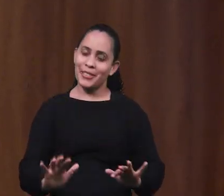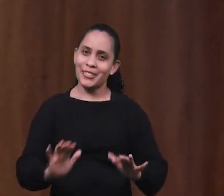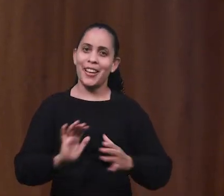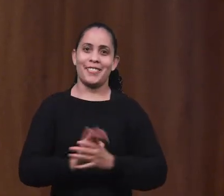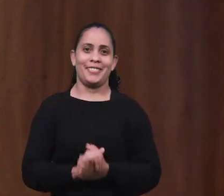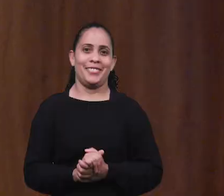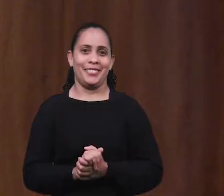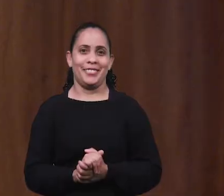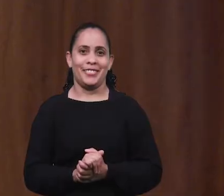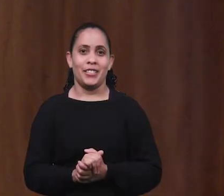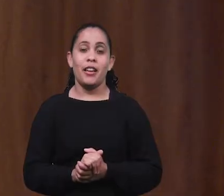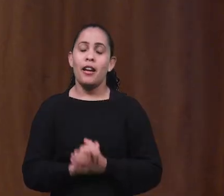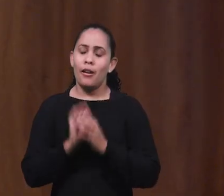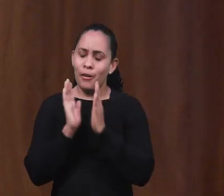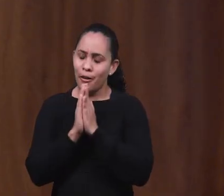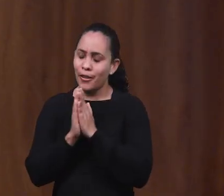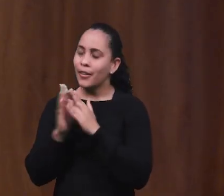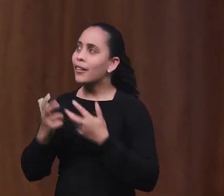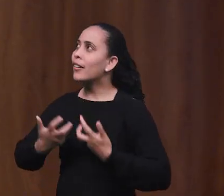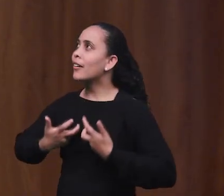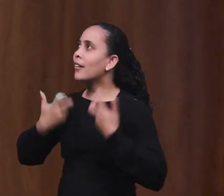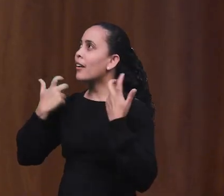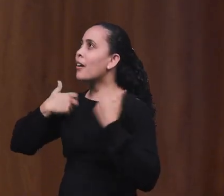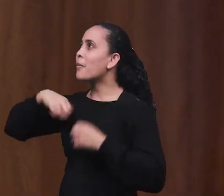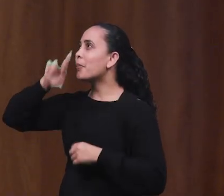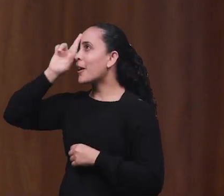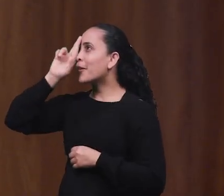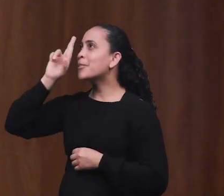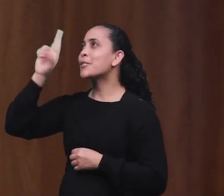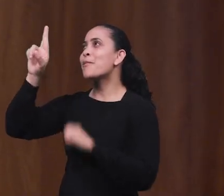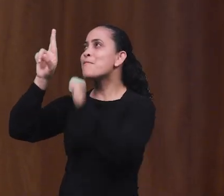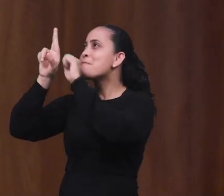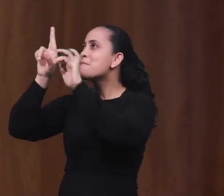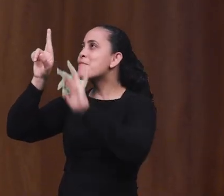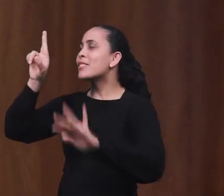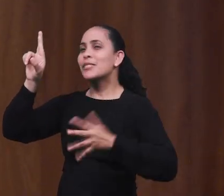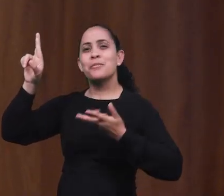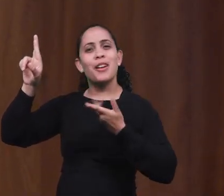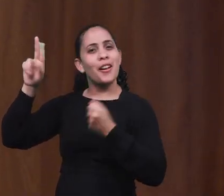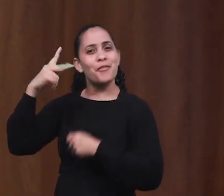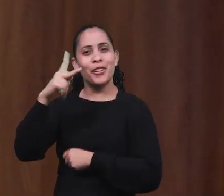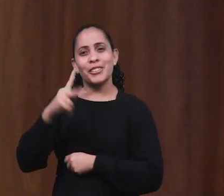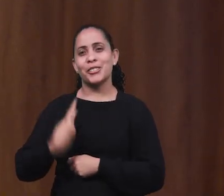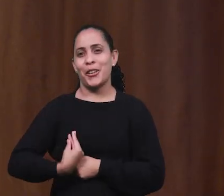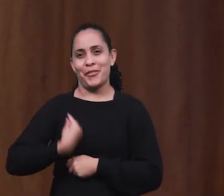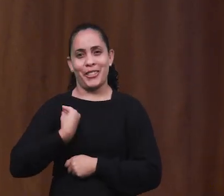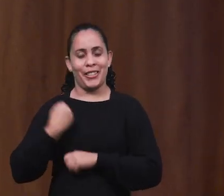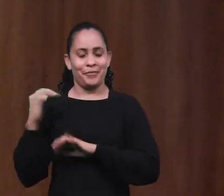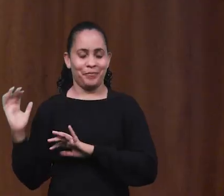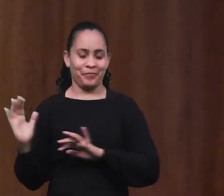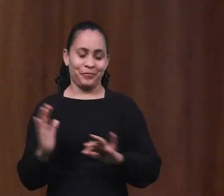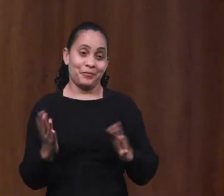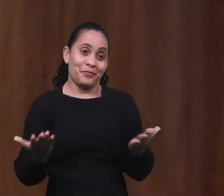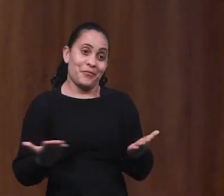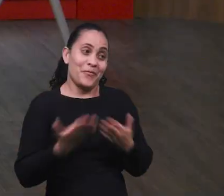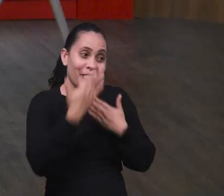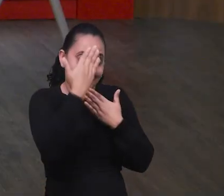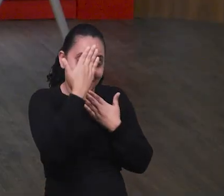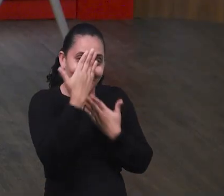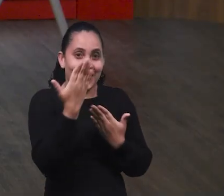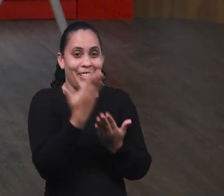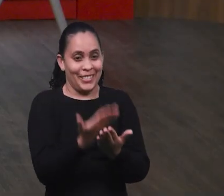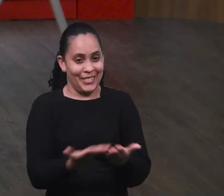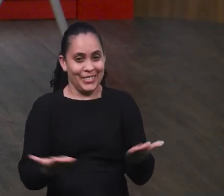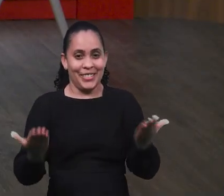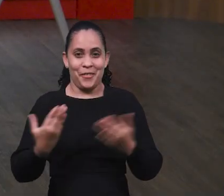quem estabelece todas as coisas. Busca ao Senhor, Ele tem muitas bênçãos para derramar na sua vida. Eu quero